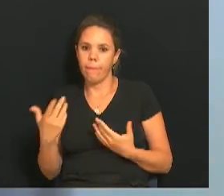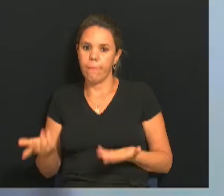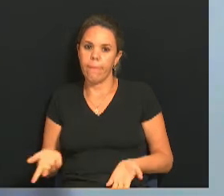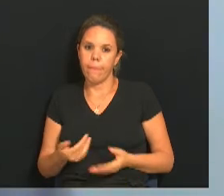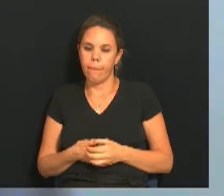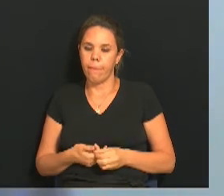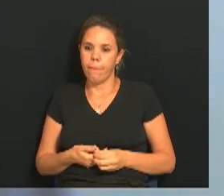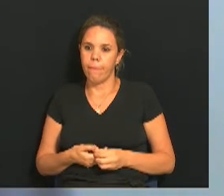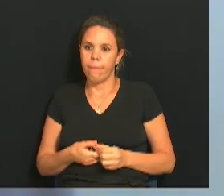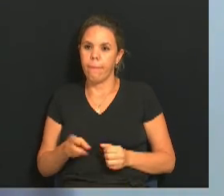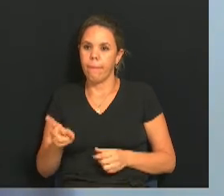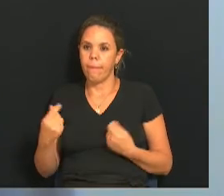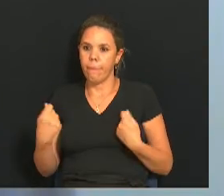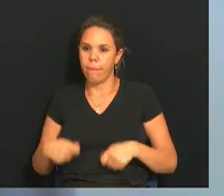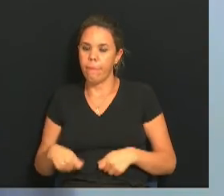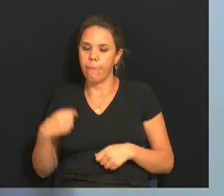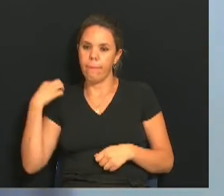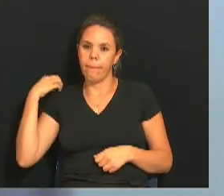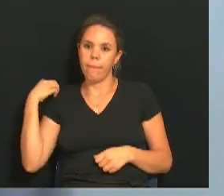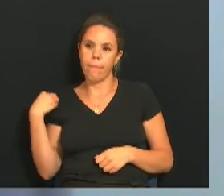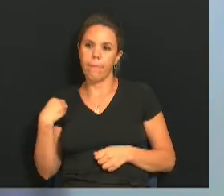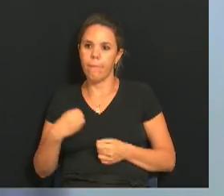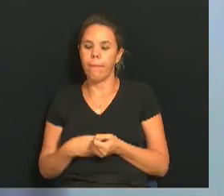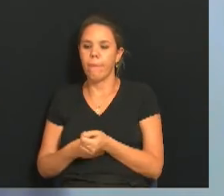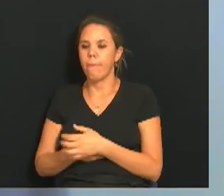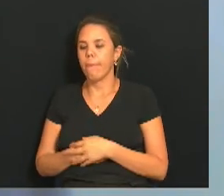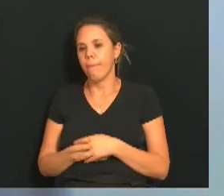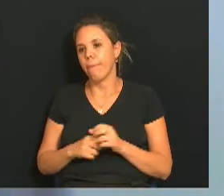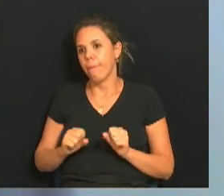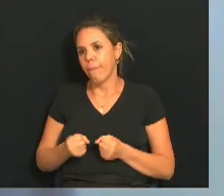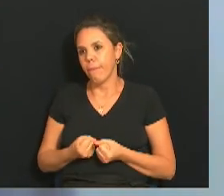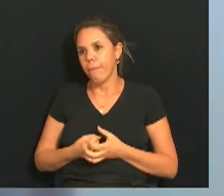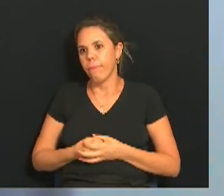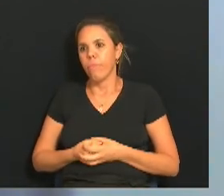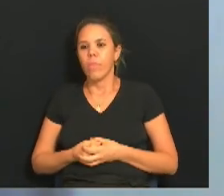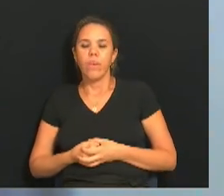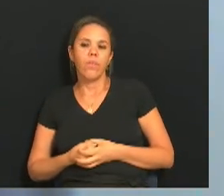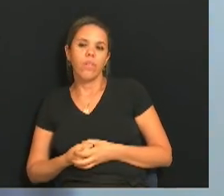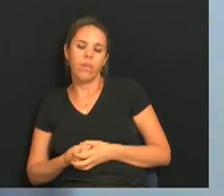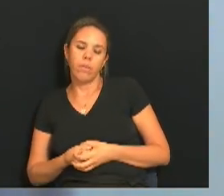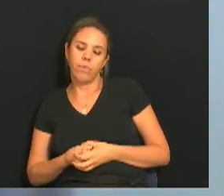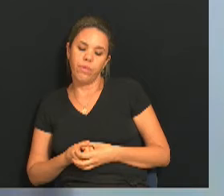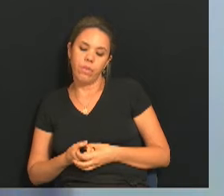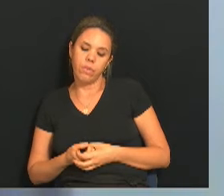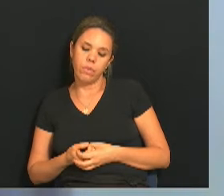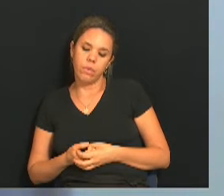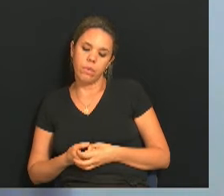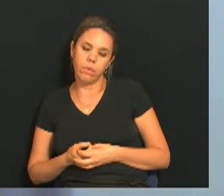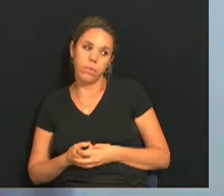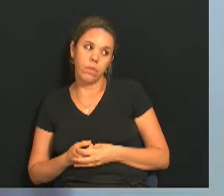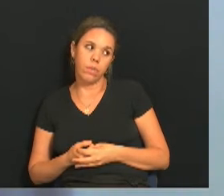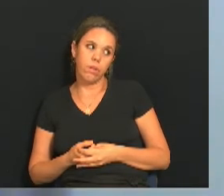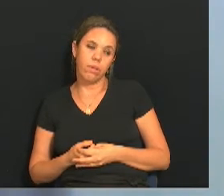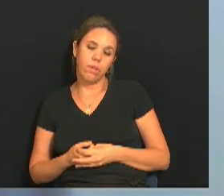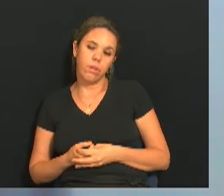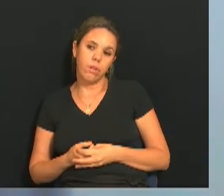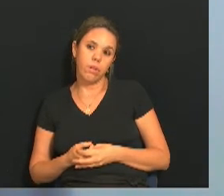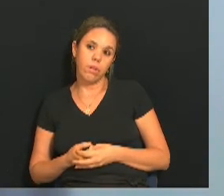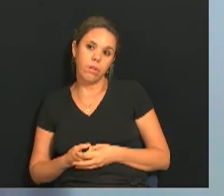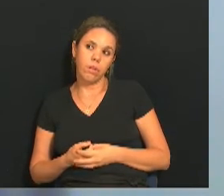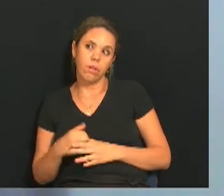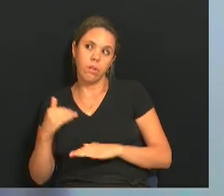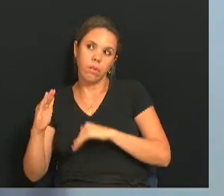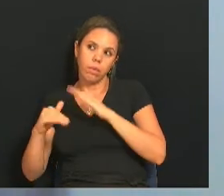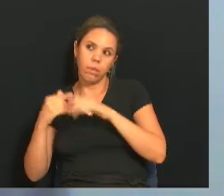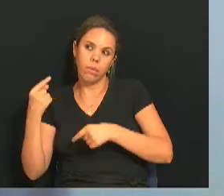precisa fazer a defesa da rede, e um elemento importante de defesa dessa rede é uma construção de uma